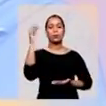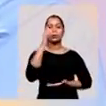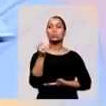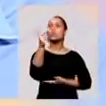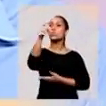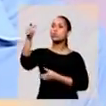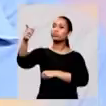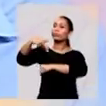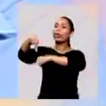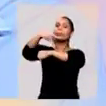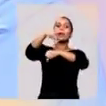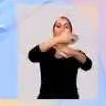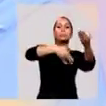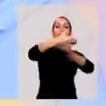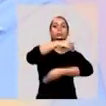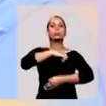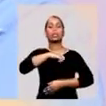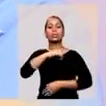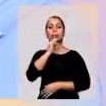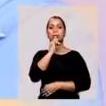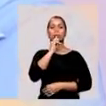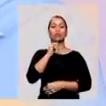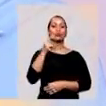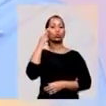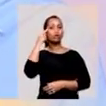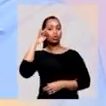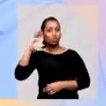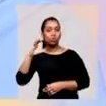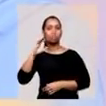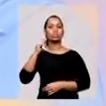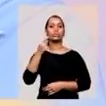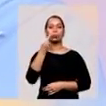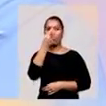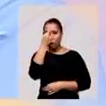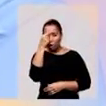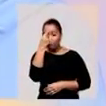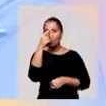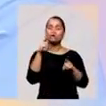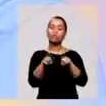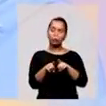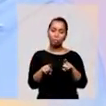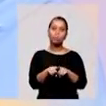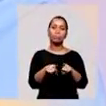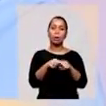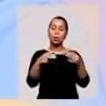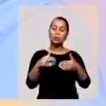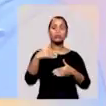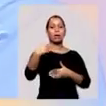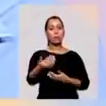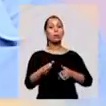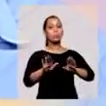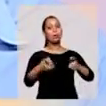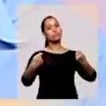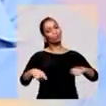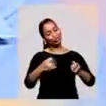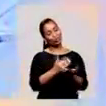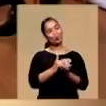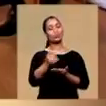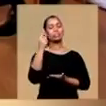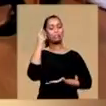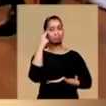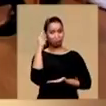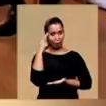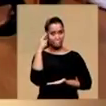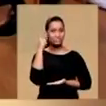Brasil tem com outros países, por exemplo, China, Índia, isso também, claro que é algo além. Mas eu preciso também começar a